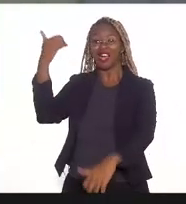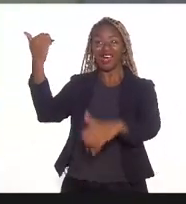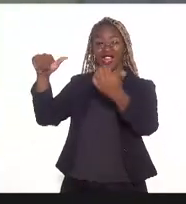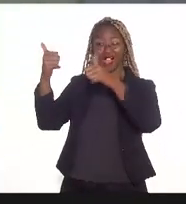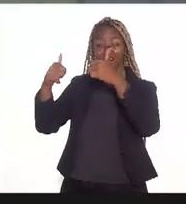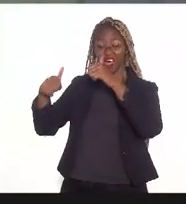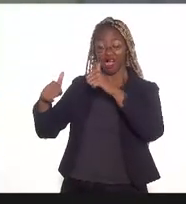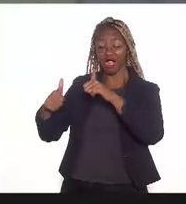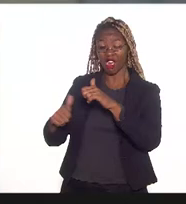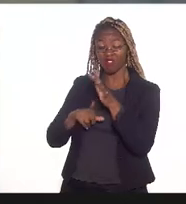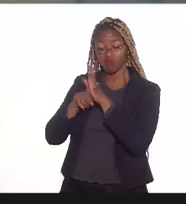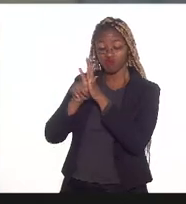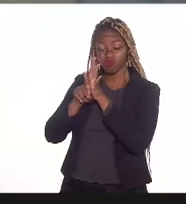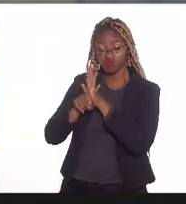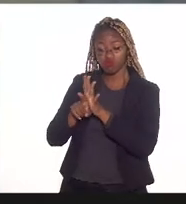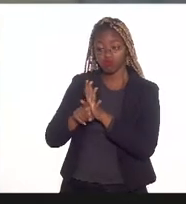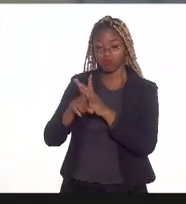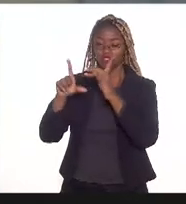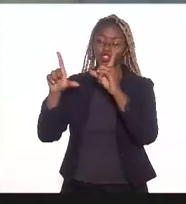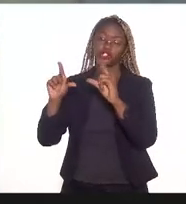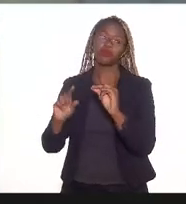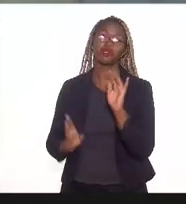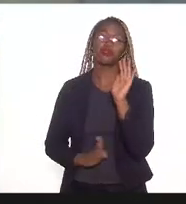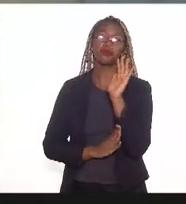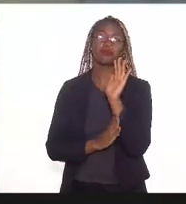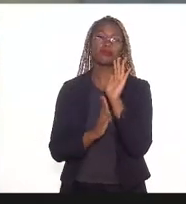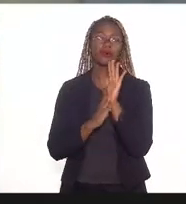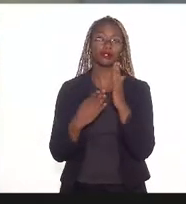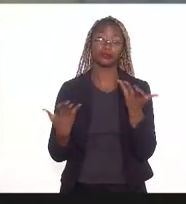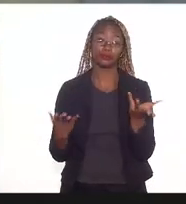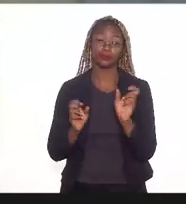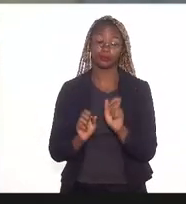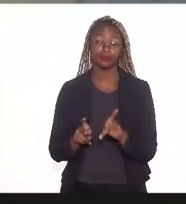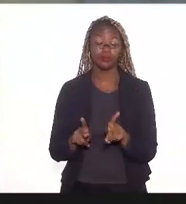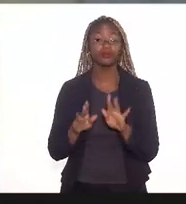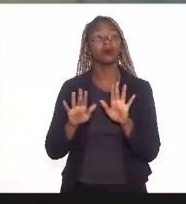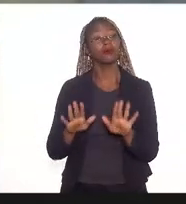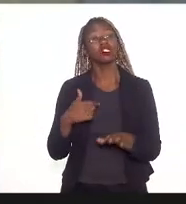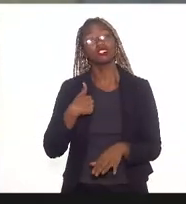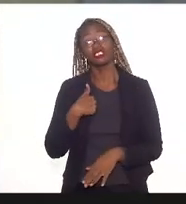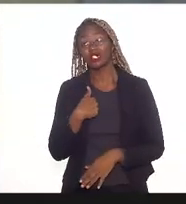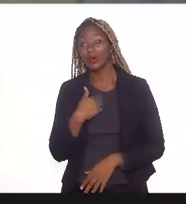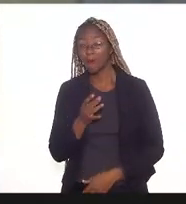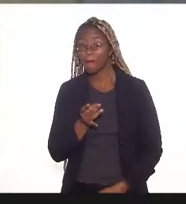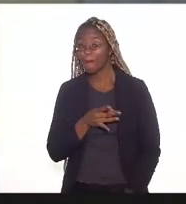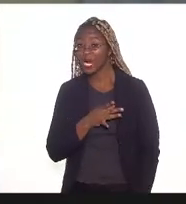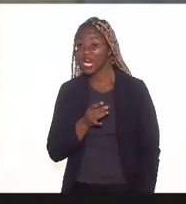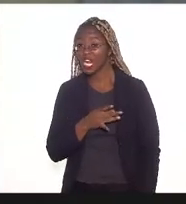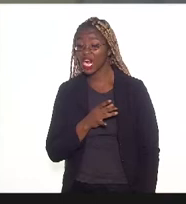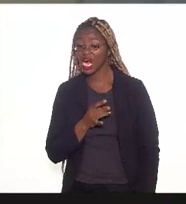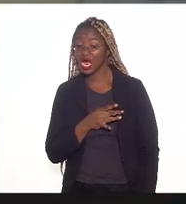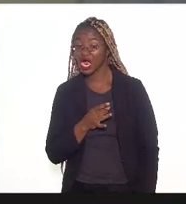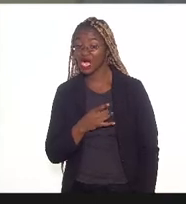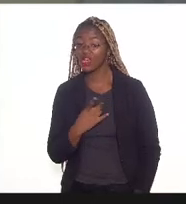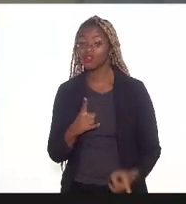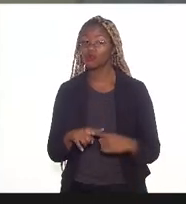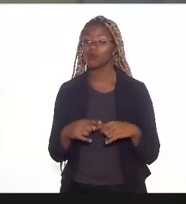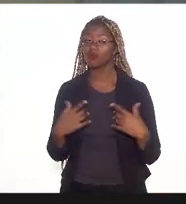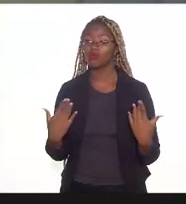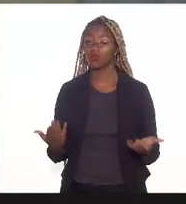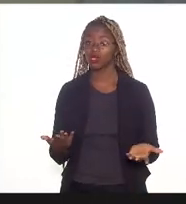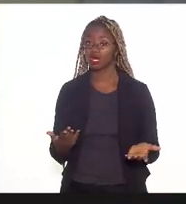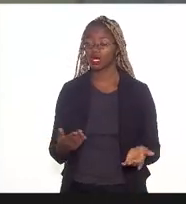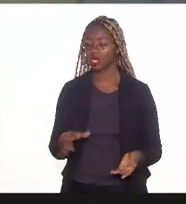né, de diminuir a burocracia. O que eu temo é que o